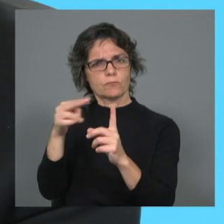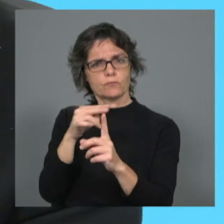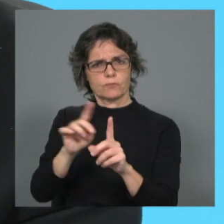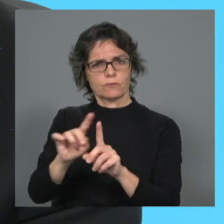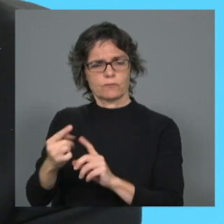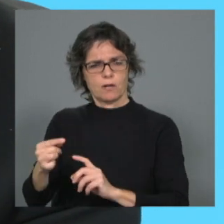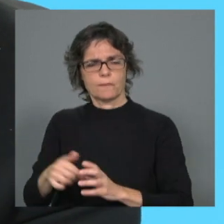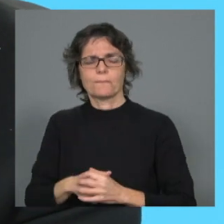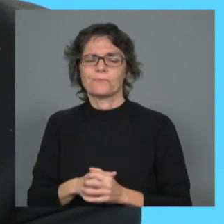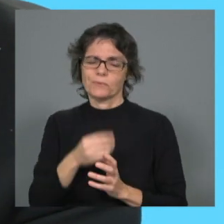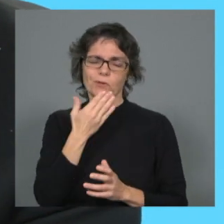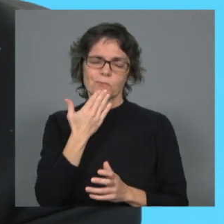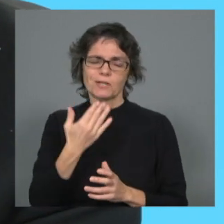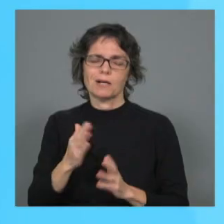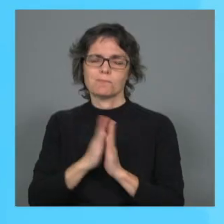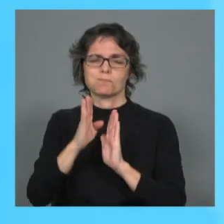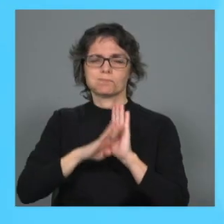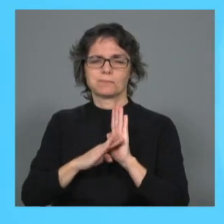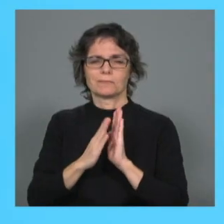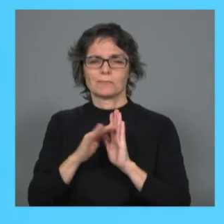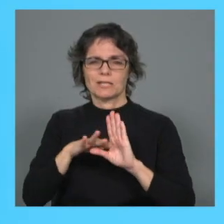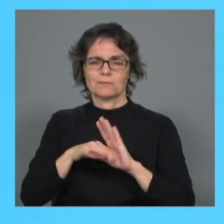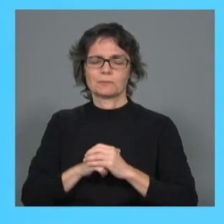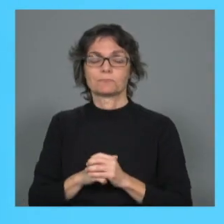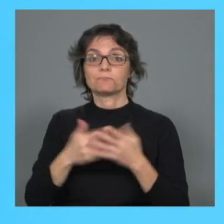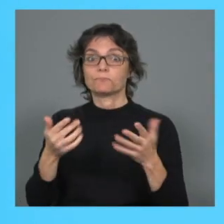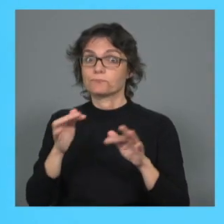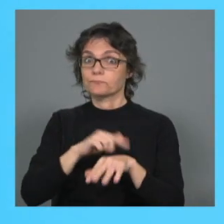presença aqui no programa Eclésia. Ficamos por aqui,